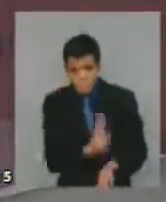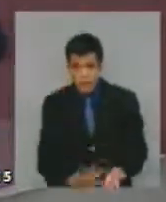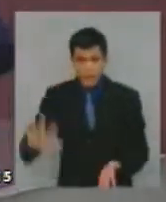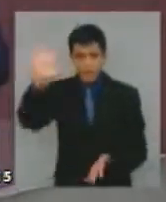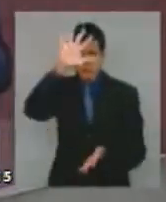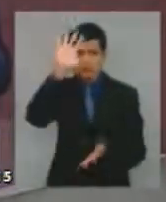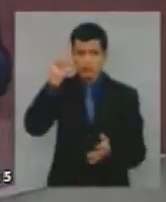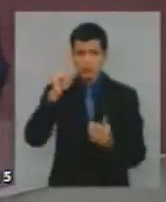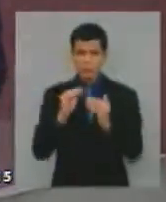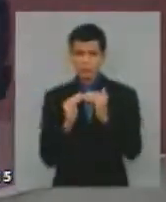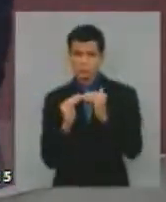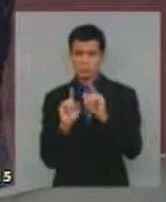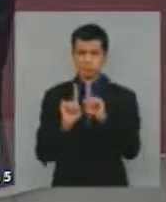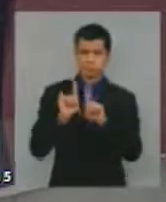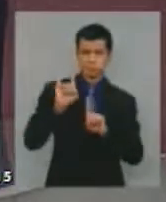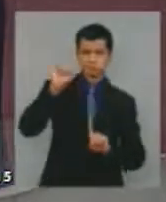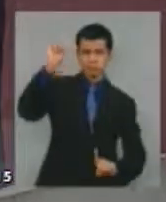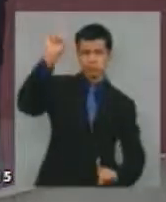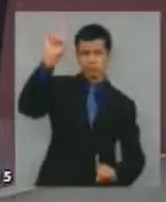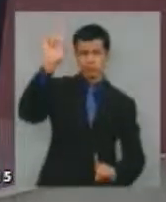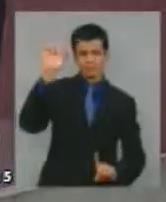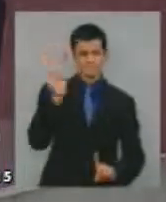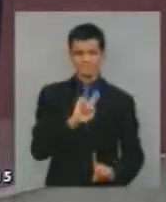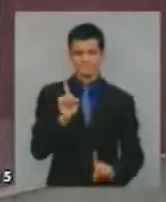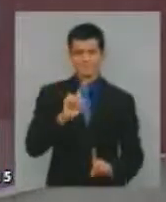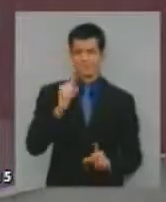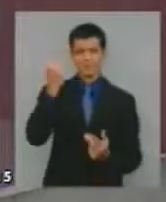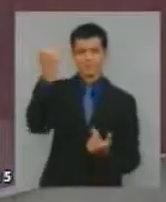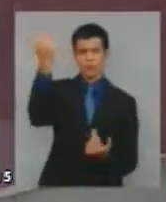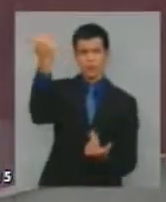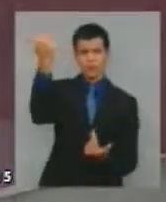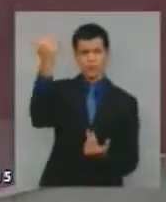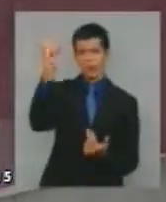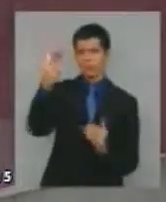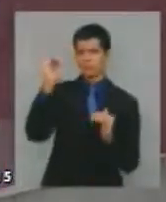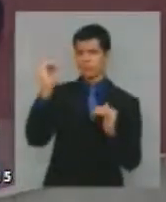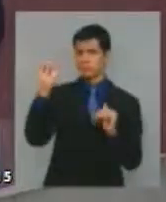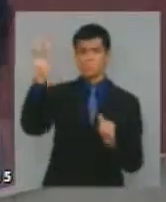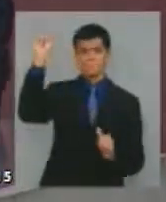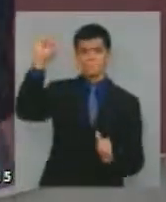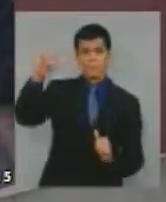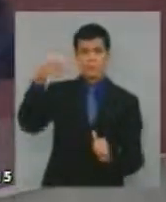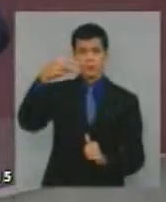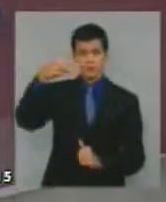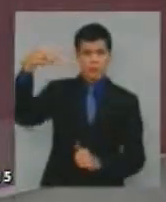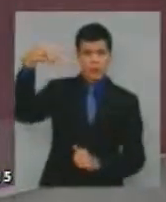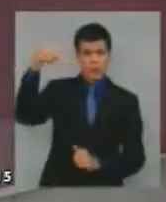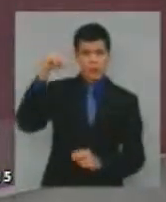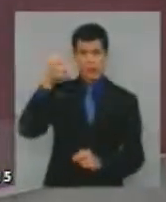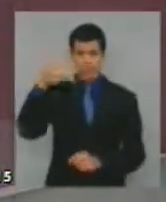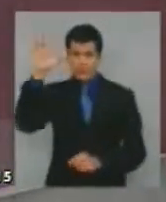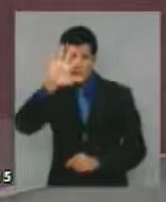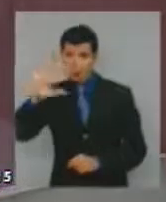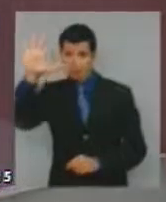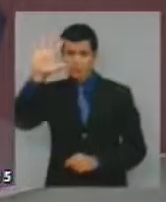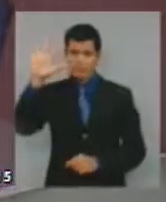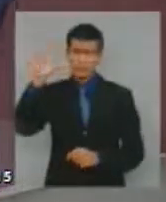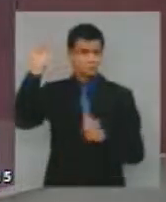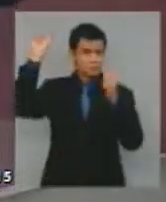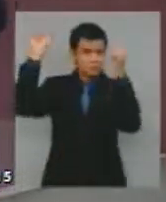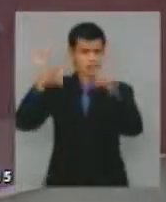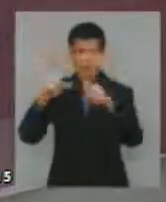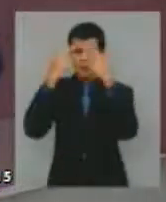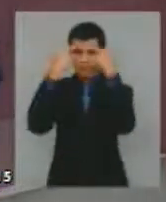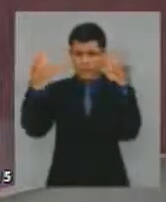jeito? Não é. As regiões Norte e Nordeste estão se tornando mais violentas, as regiões Sul e Sudeste